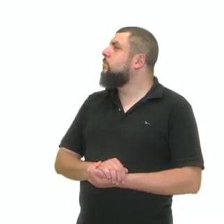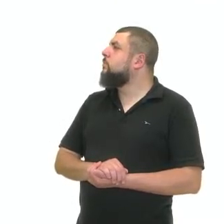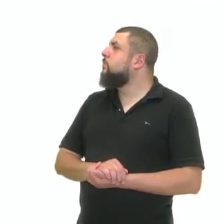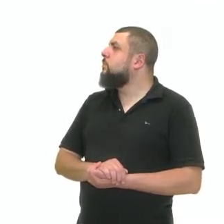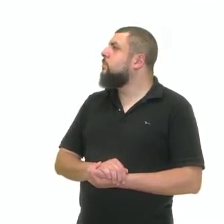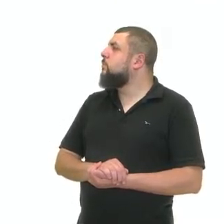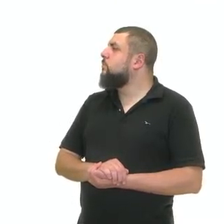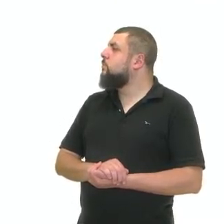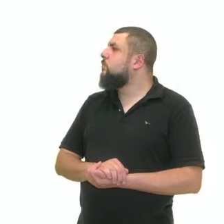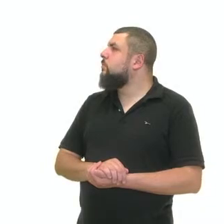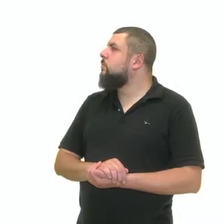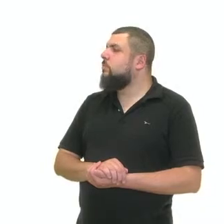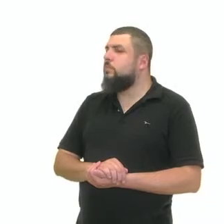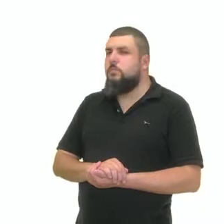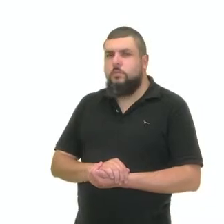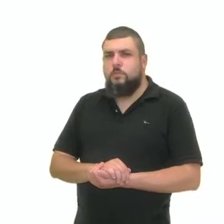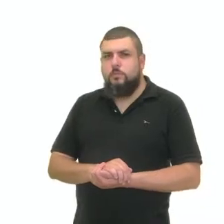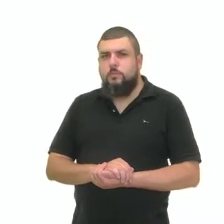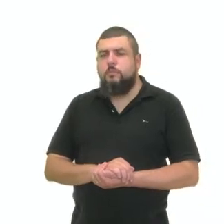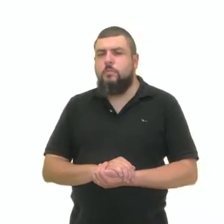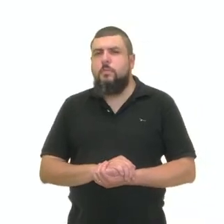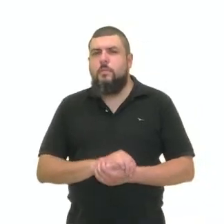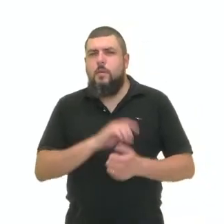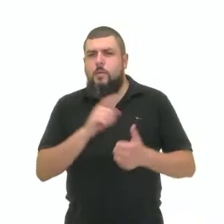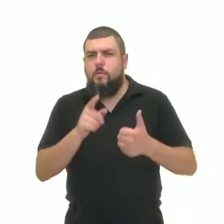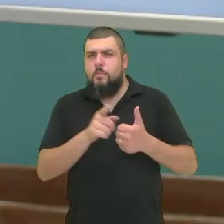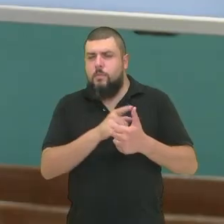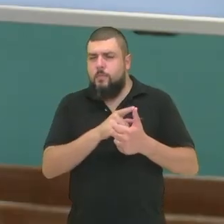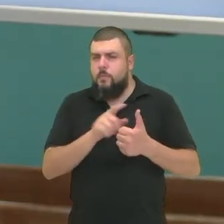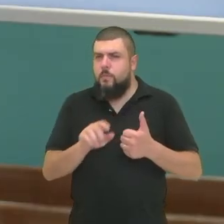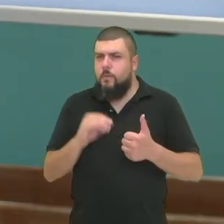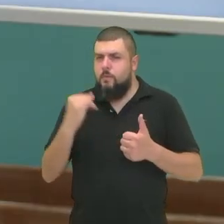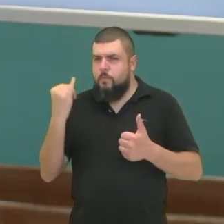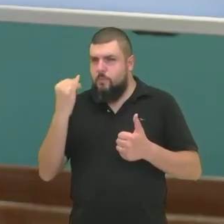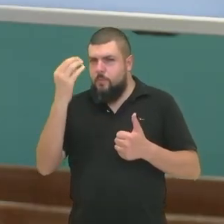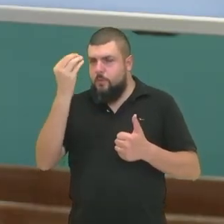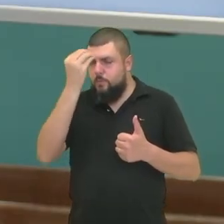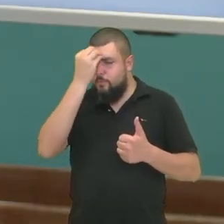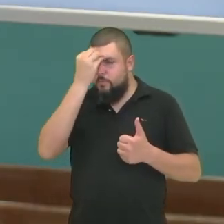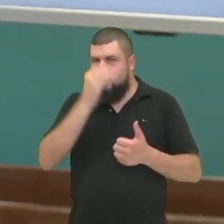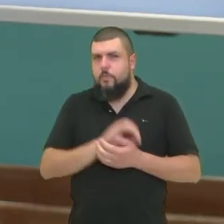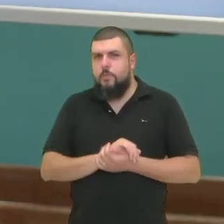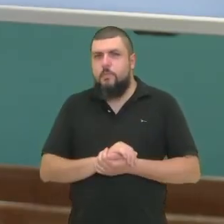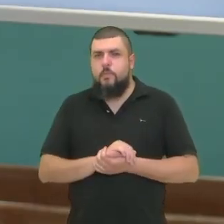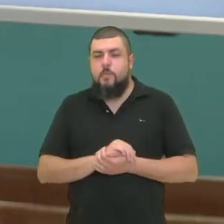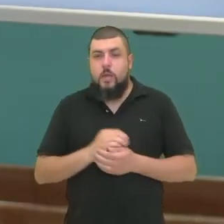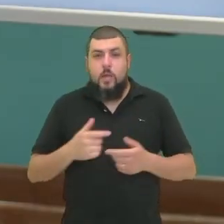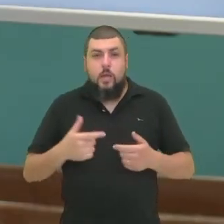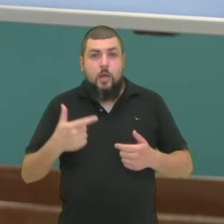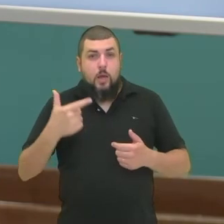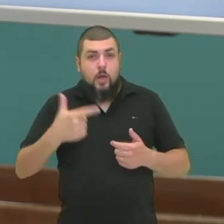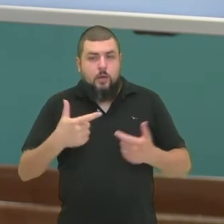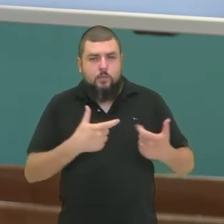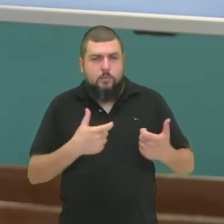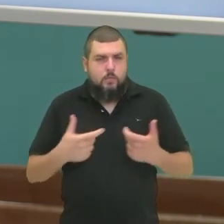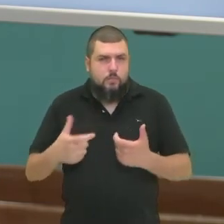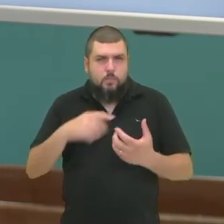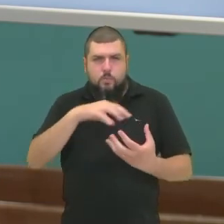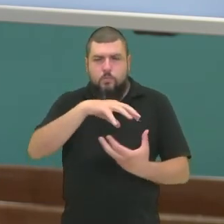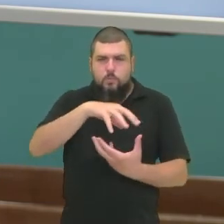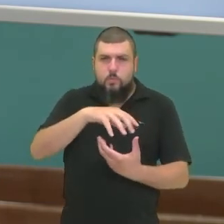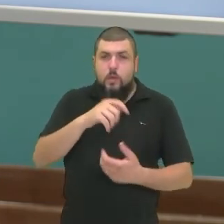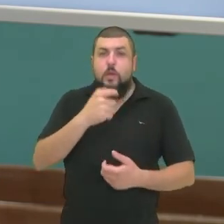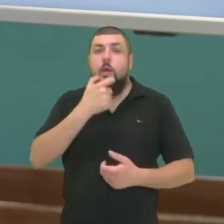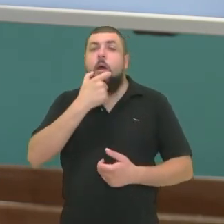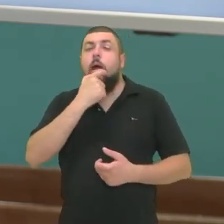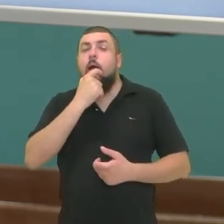colonialismo. Primeira coisa que é importante nós lembrarmos. Durante a Segunda Guerra Mundial, a Inglaterra foi bombardeada por mais de